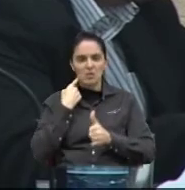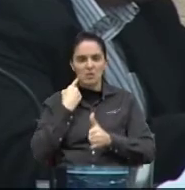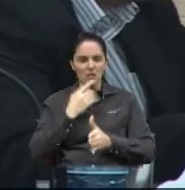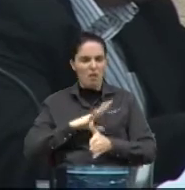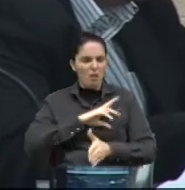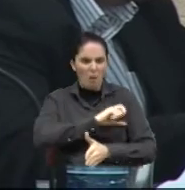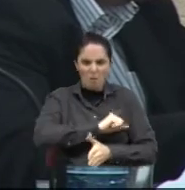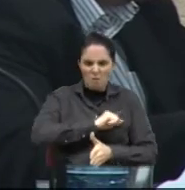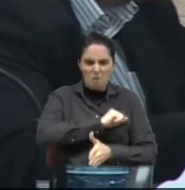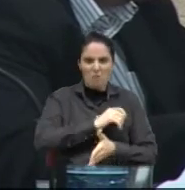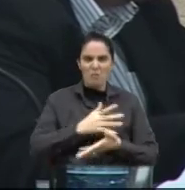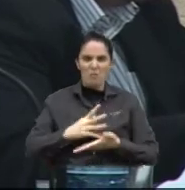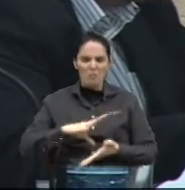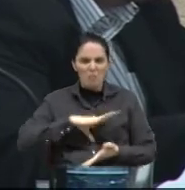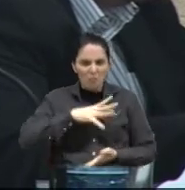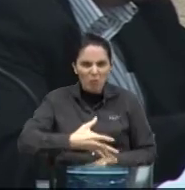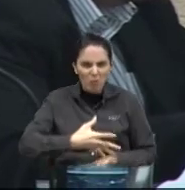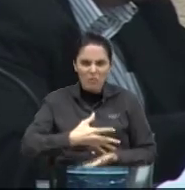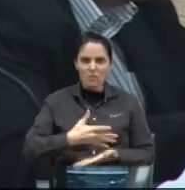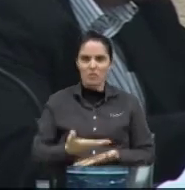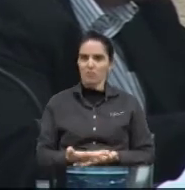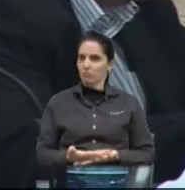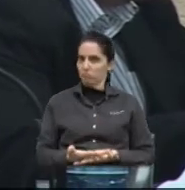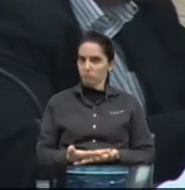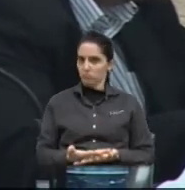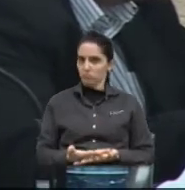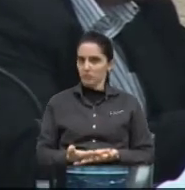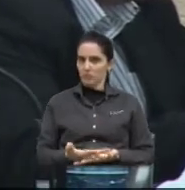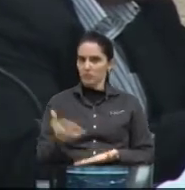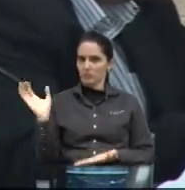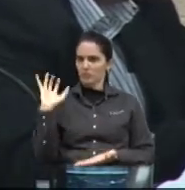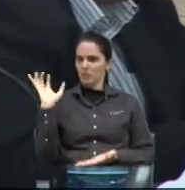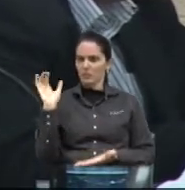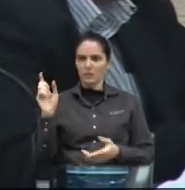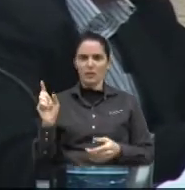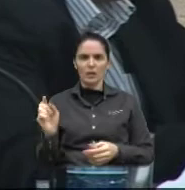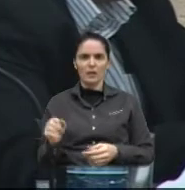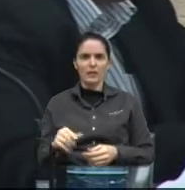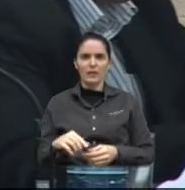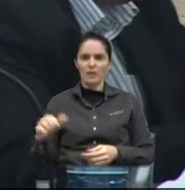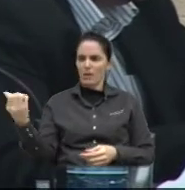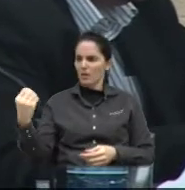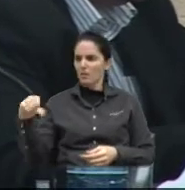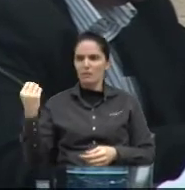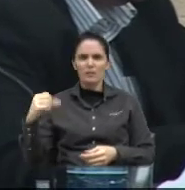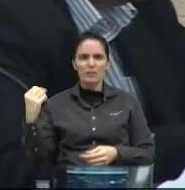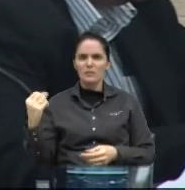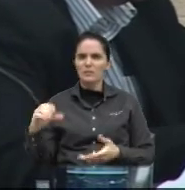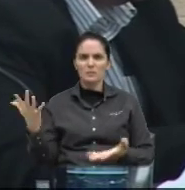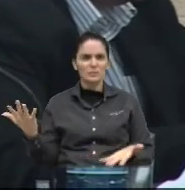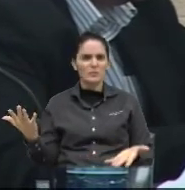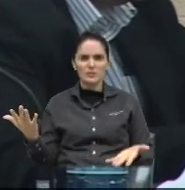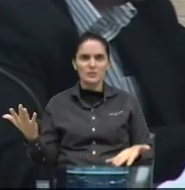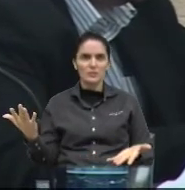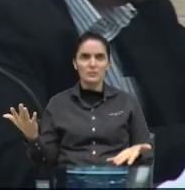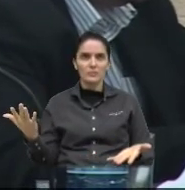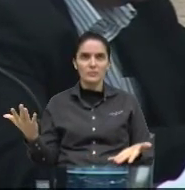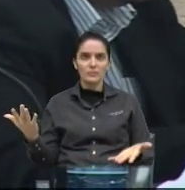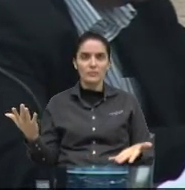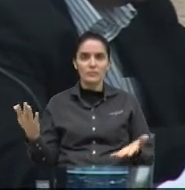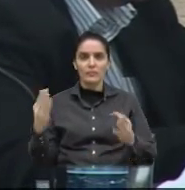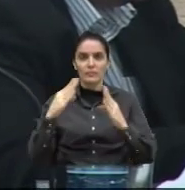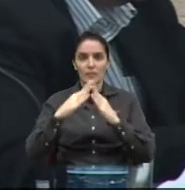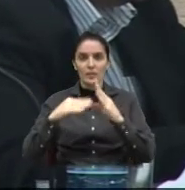contra alguém contra homossexual contra lésbicas até agora na minha igreja quem está